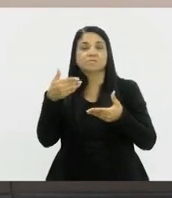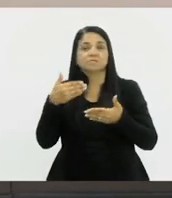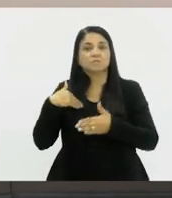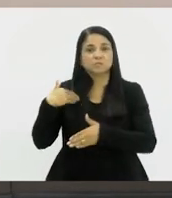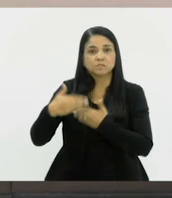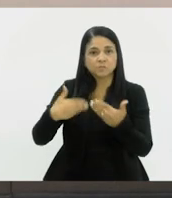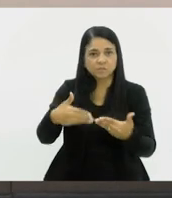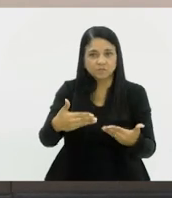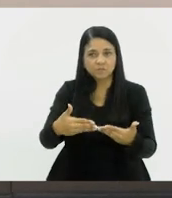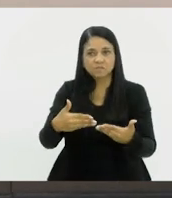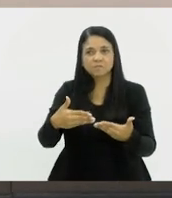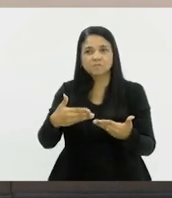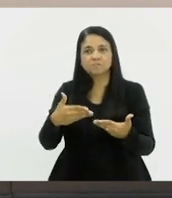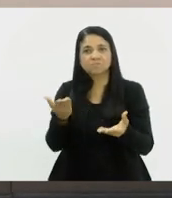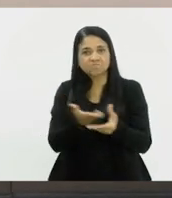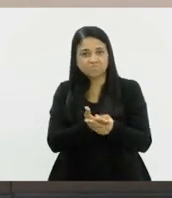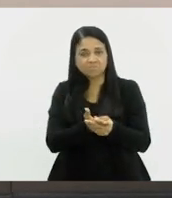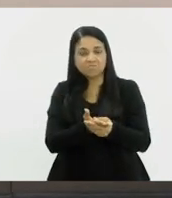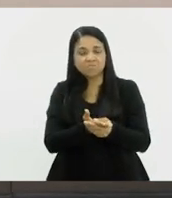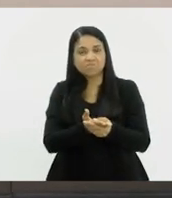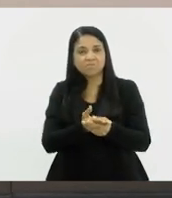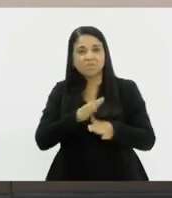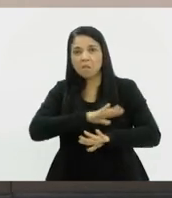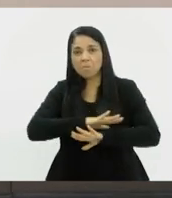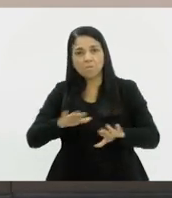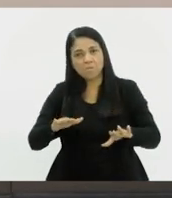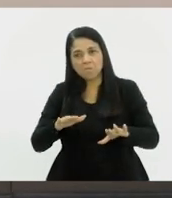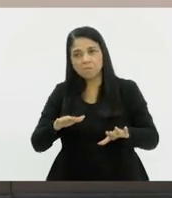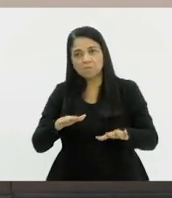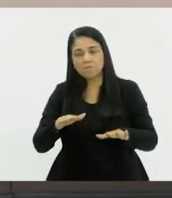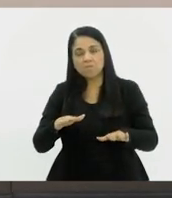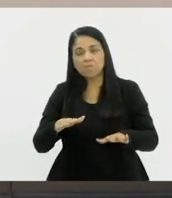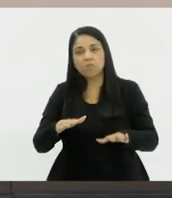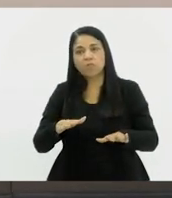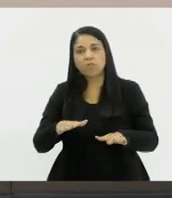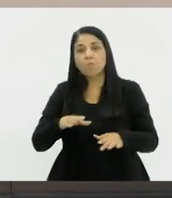em mero aborrecimento Então você